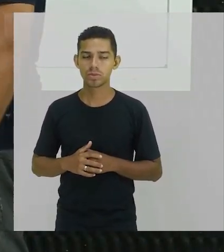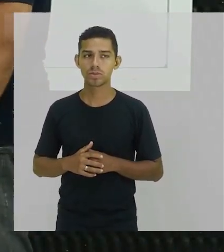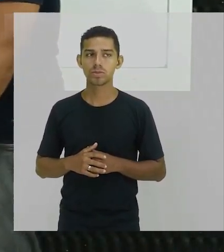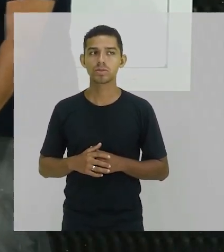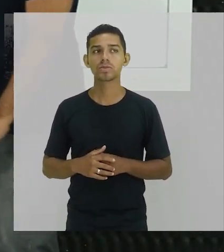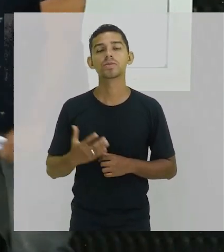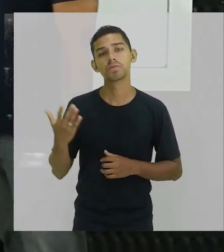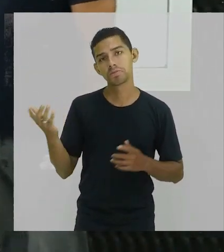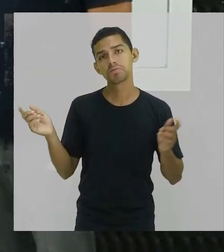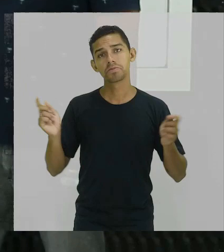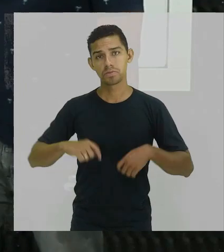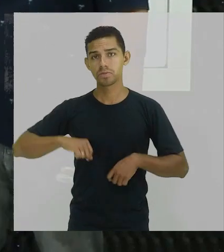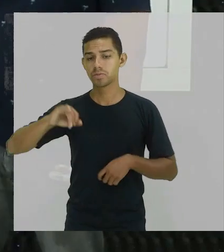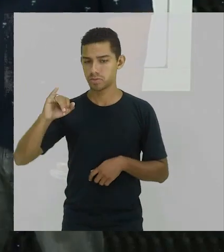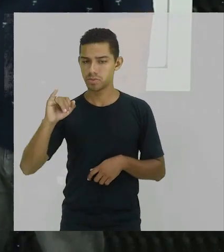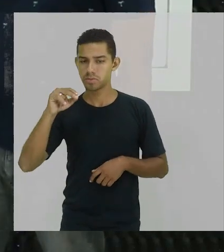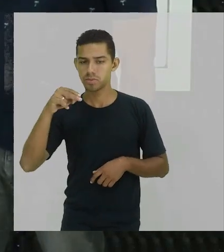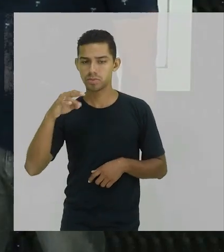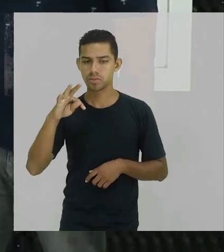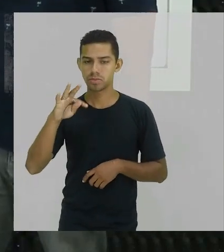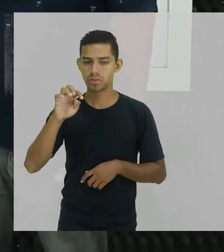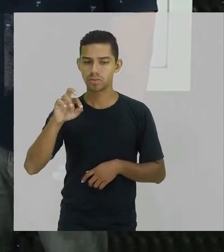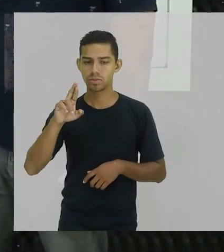a interferência pode acontecer com o som,